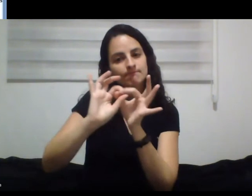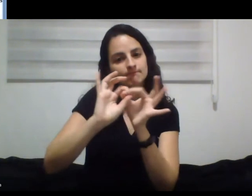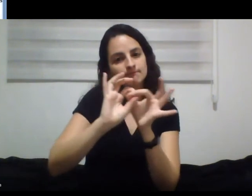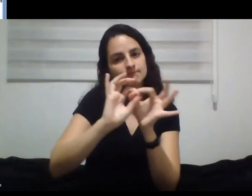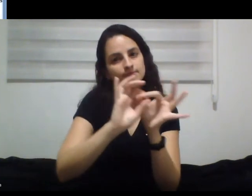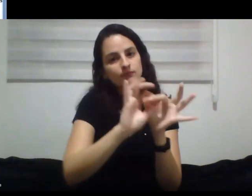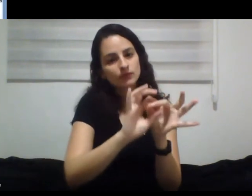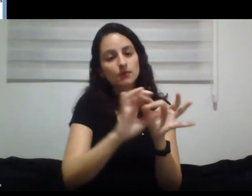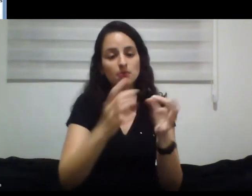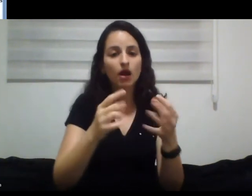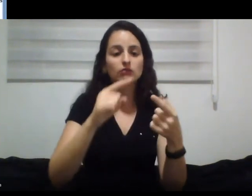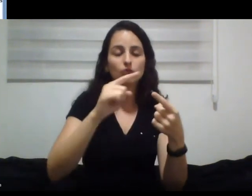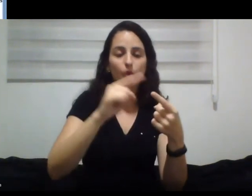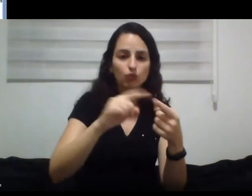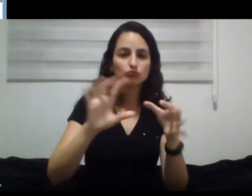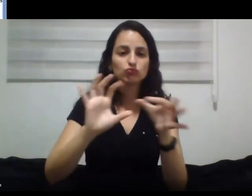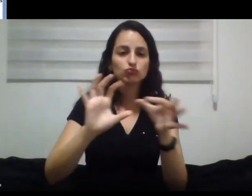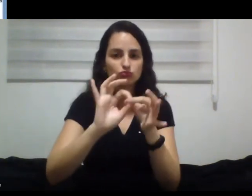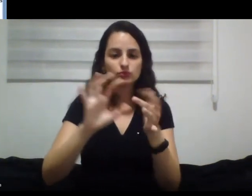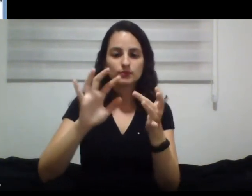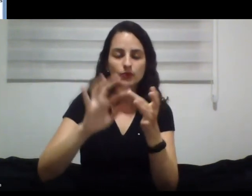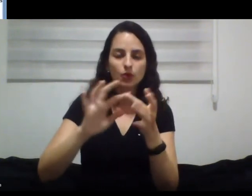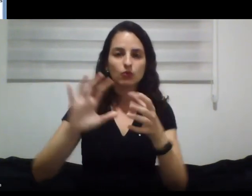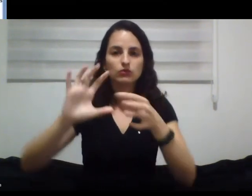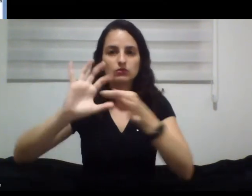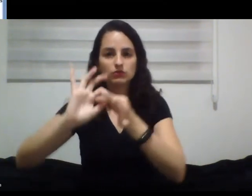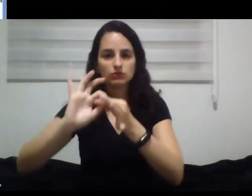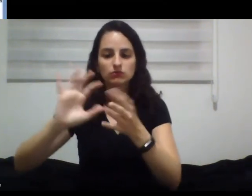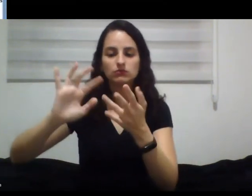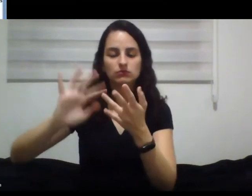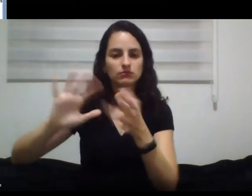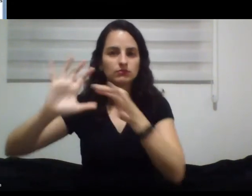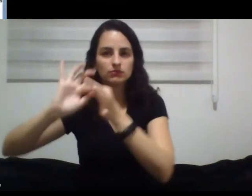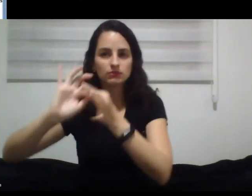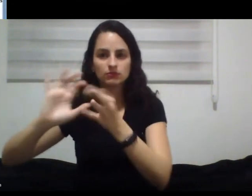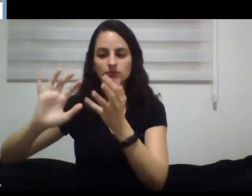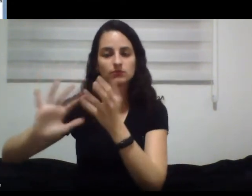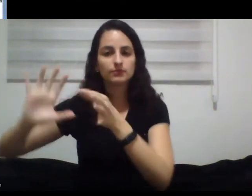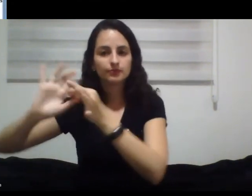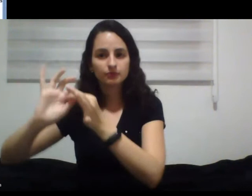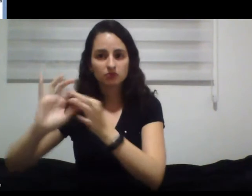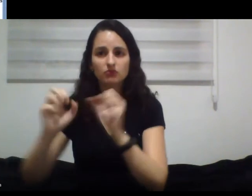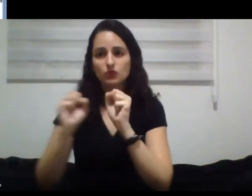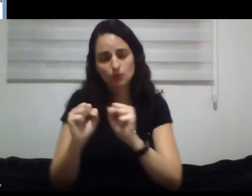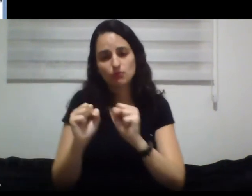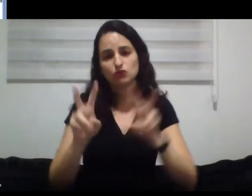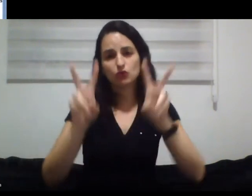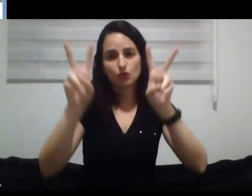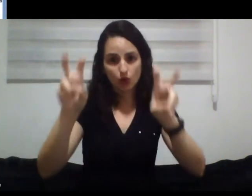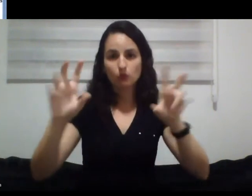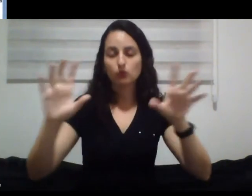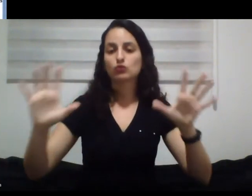bom tamanho. Eu acho que a dúvida foi nesse sentido, assim, de... Né, de